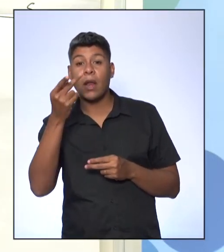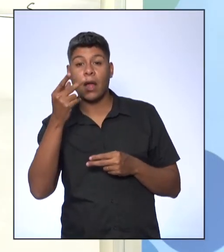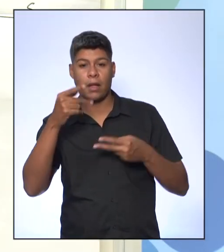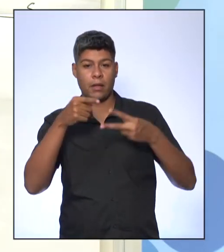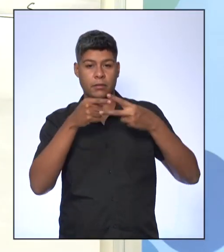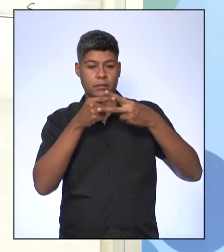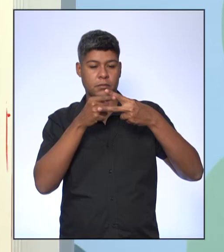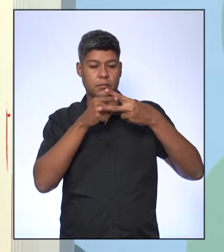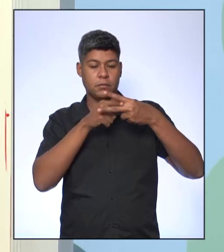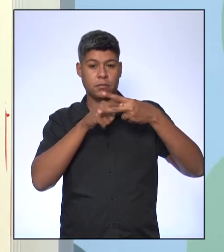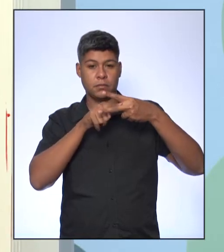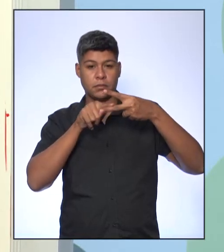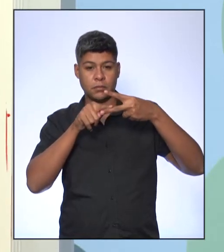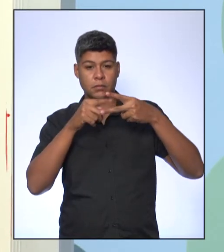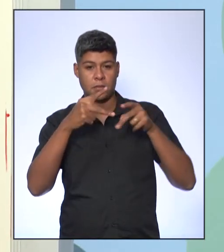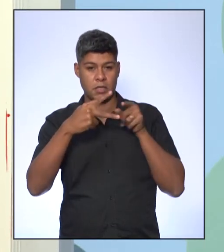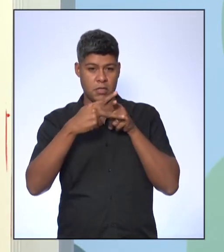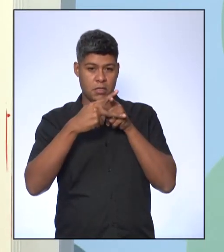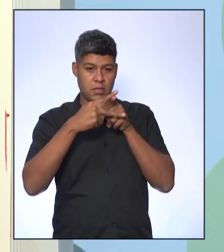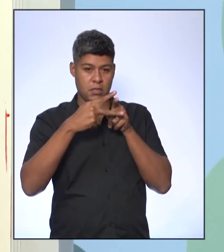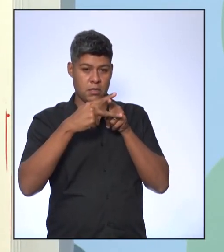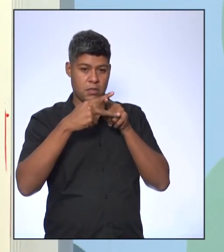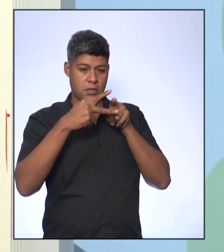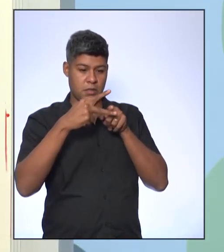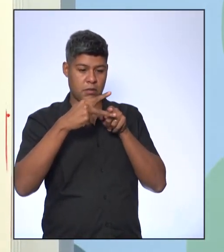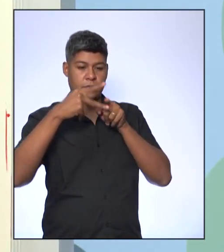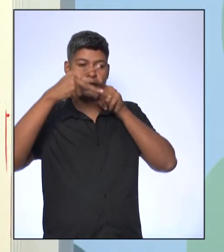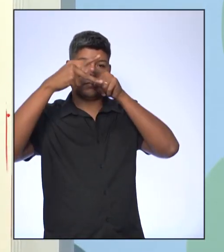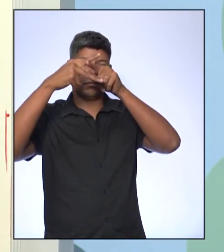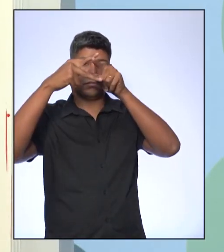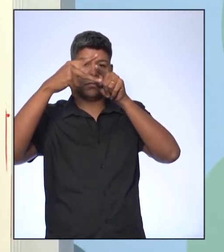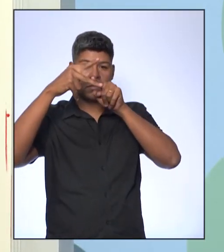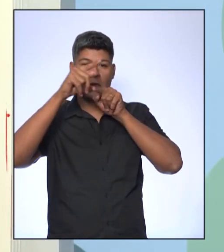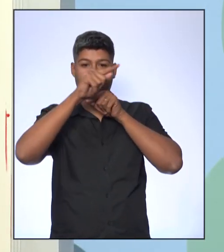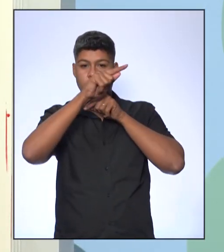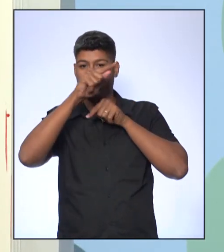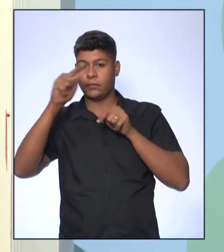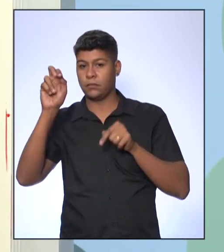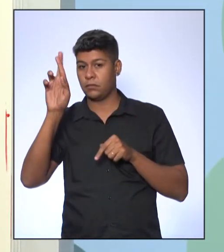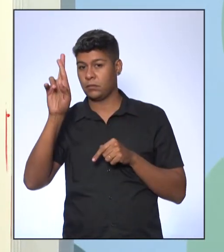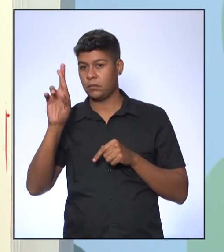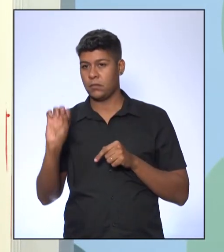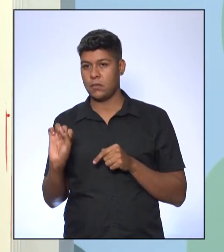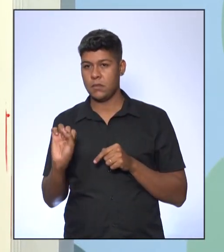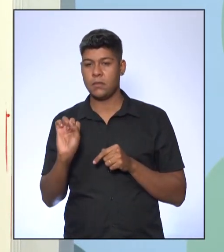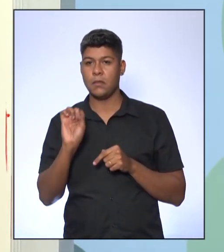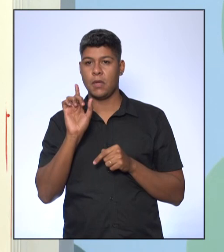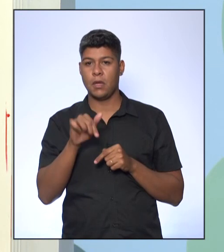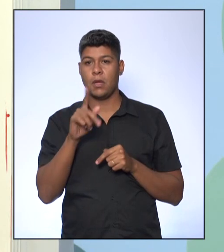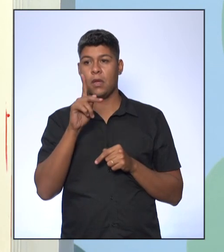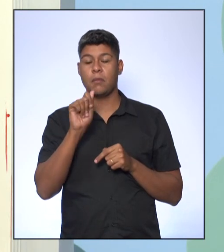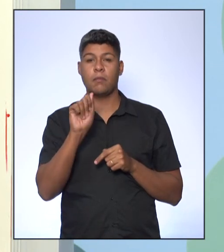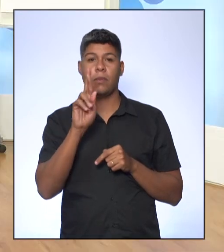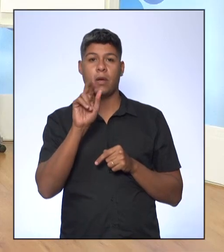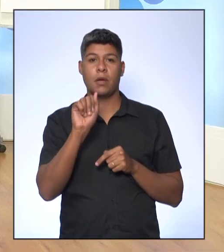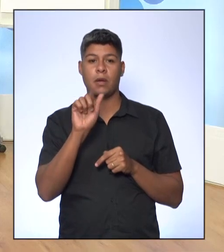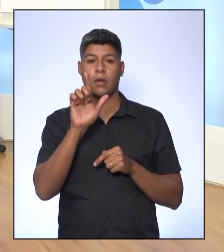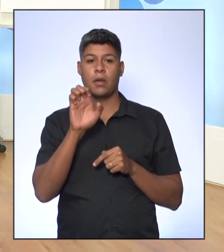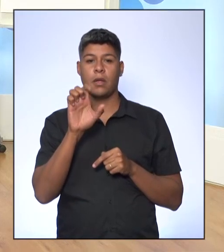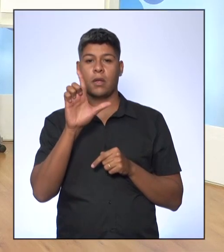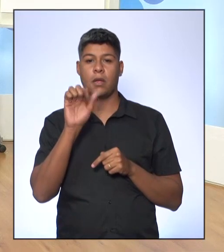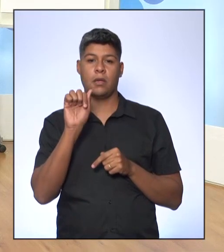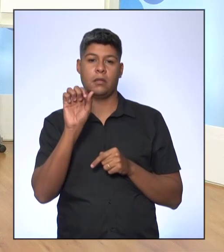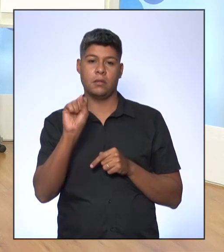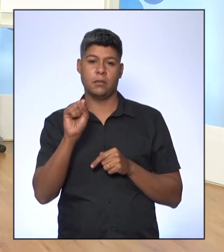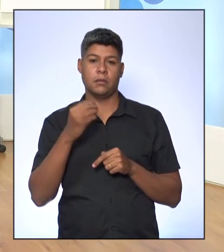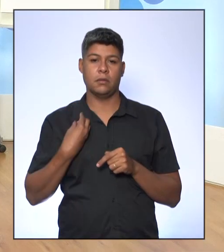dois aqui, não é isso? Ah, mas esse R e S, elas são paralelas? São paralelas. Senão não dá para fazer. Não dá para Só fazer. consegue fazer se são paralelas, certo? Eu juro